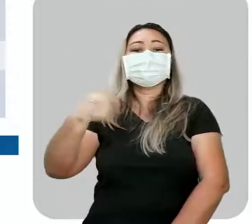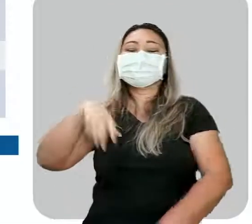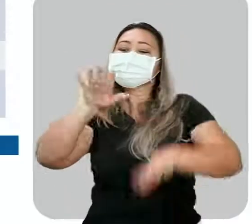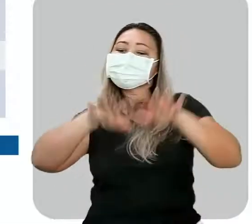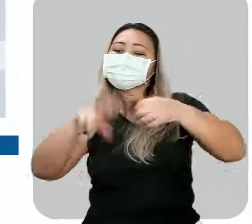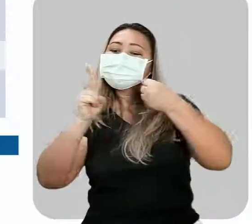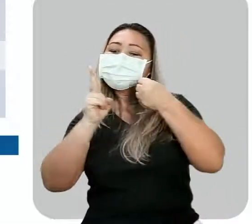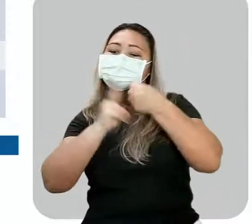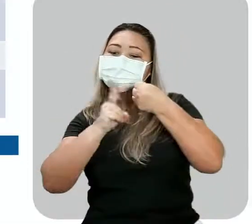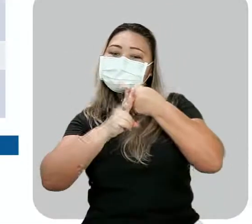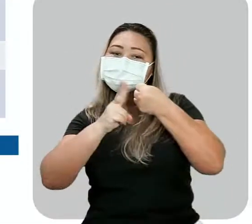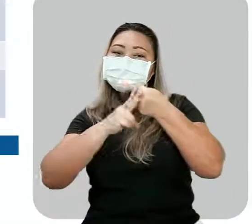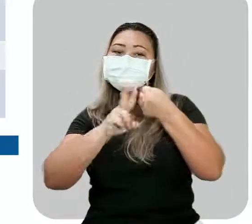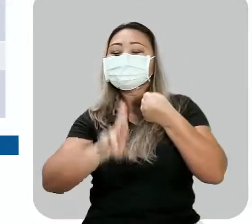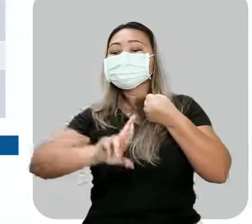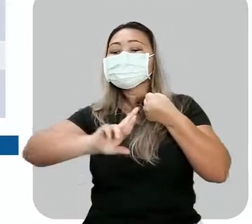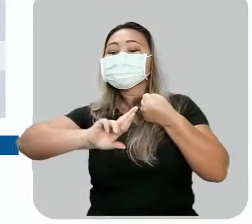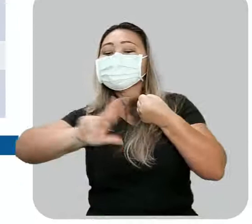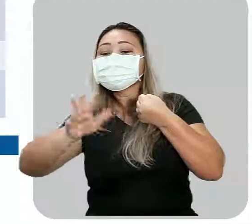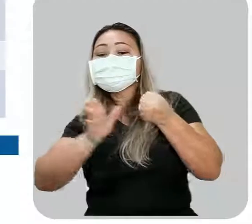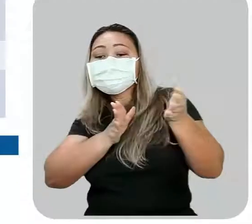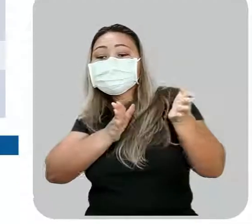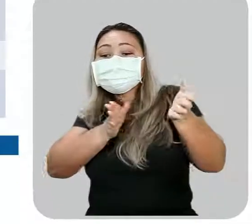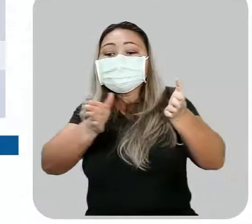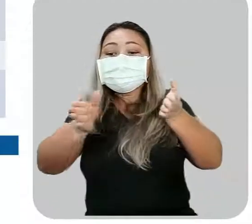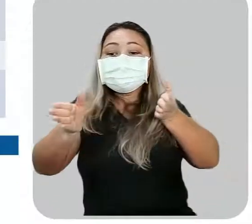Regência de alguns verbos que apresentam diferentes